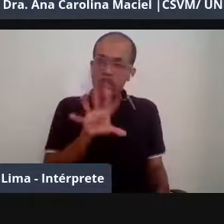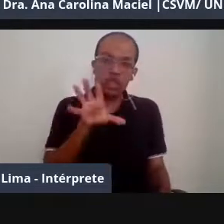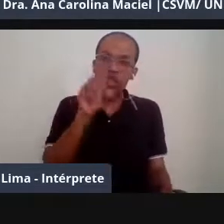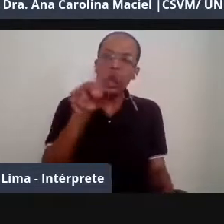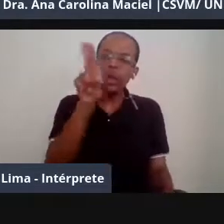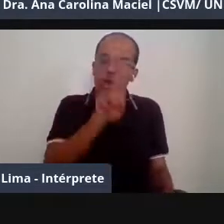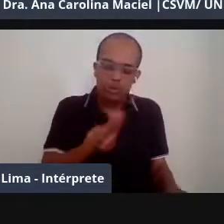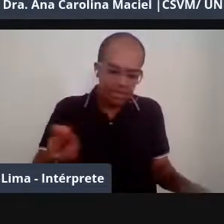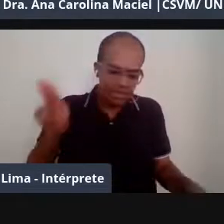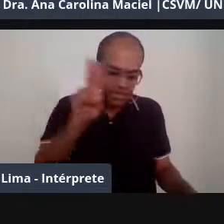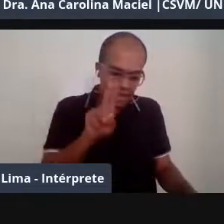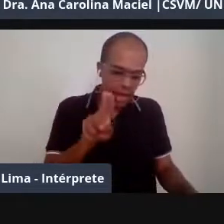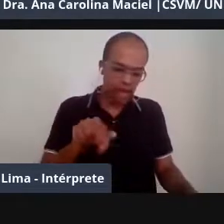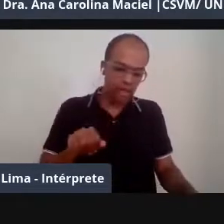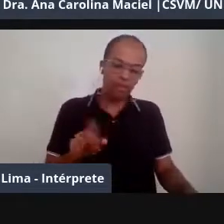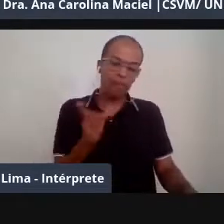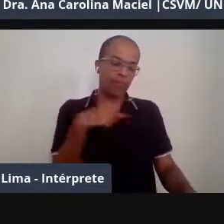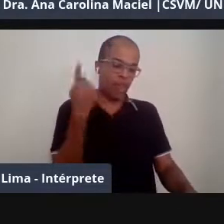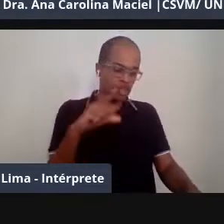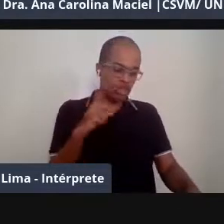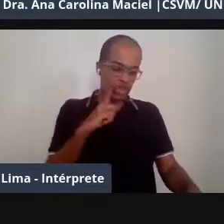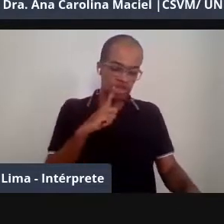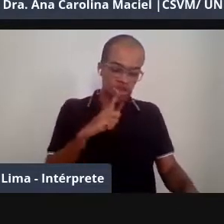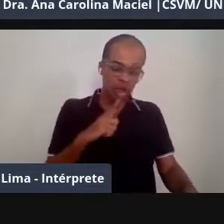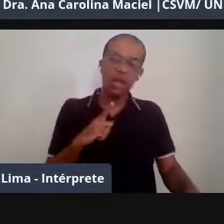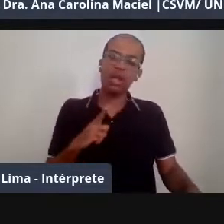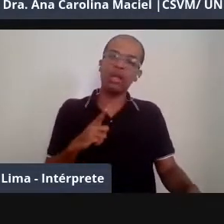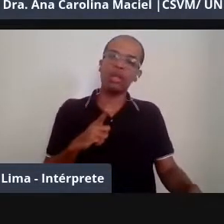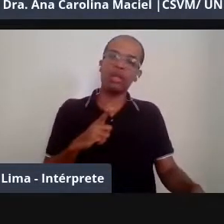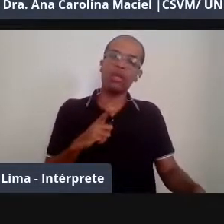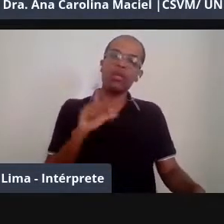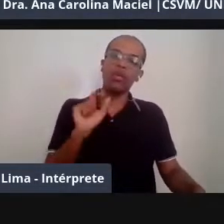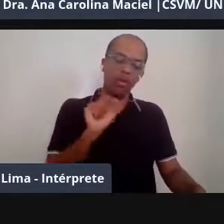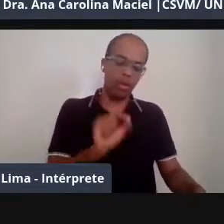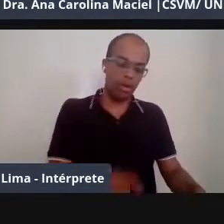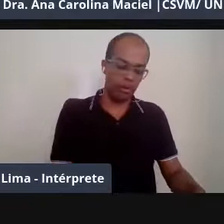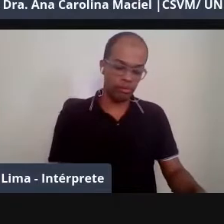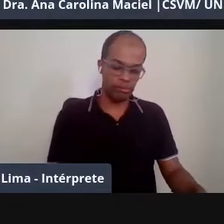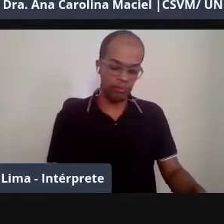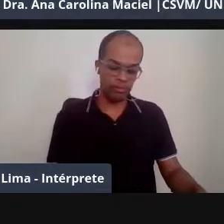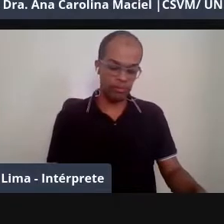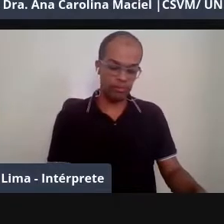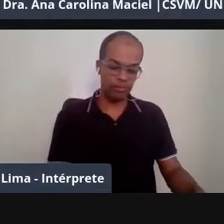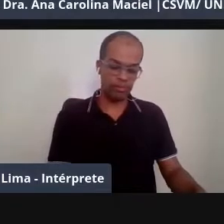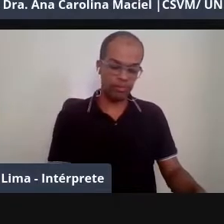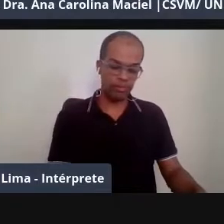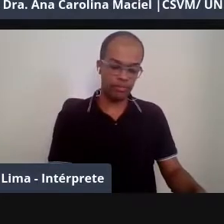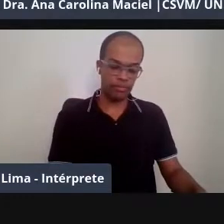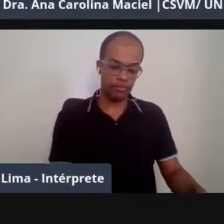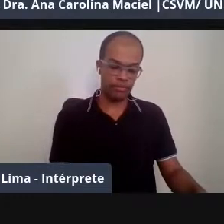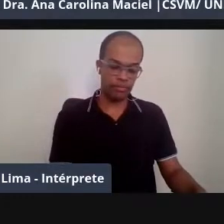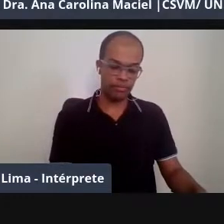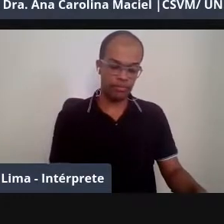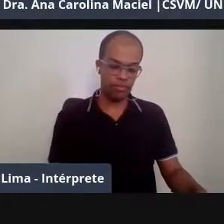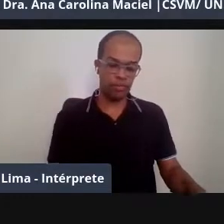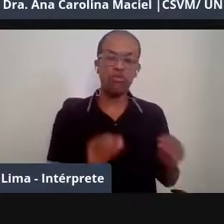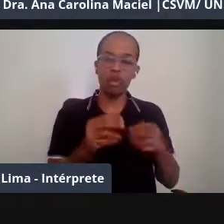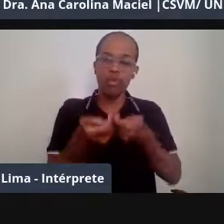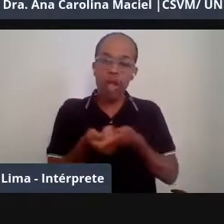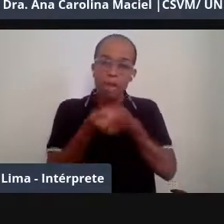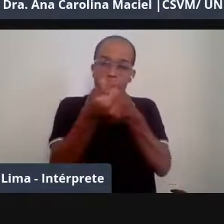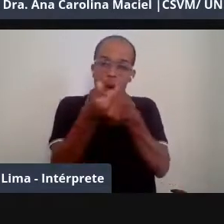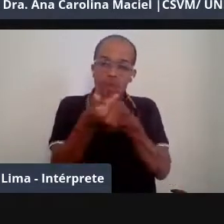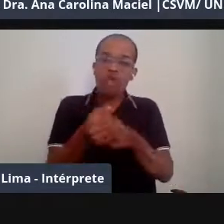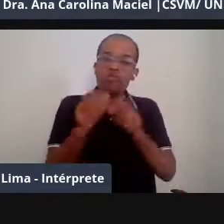do país, nós estamos conseguindo oferecer bolsas de permanência, e nós